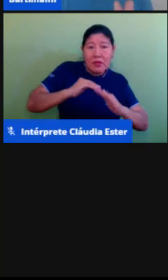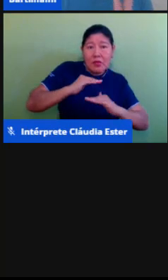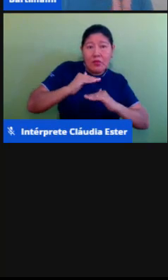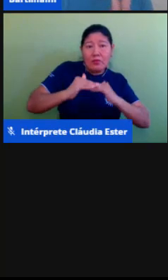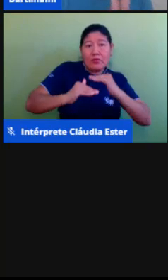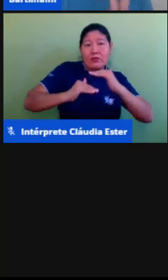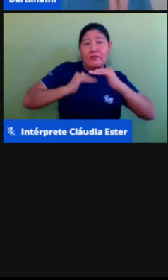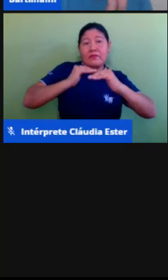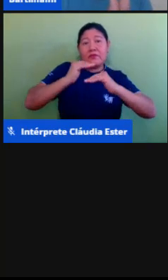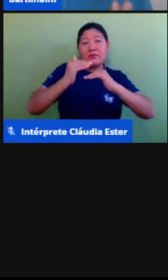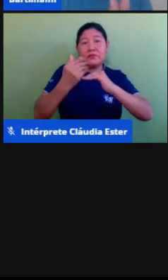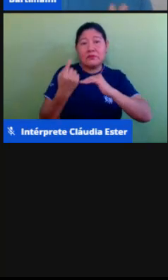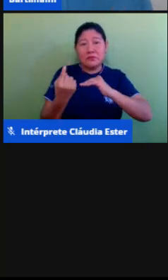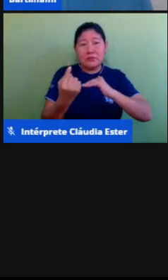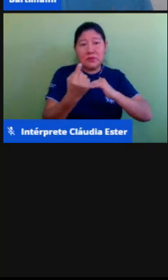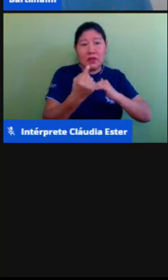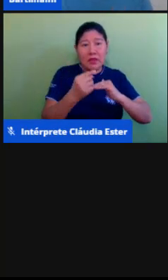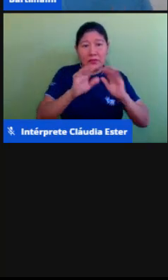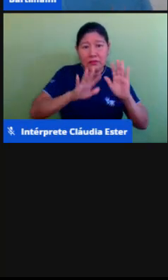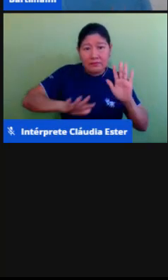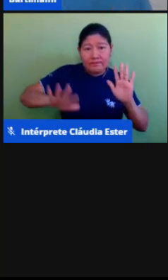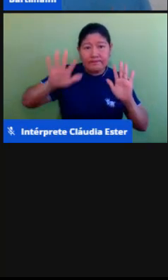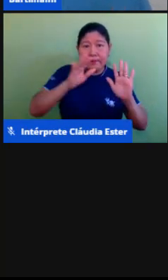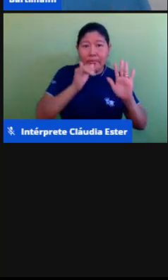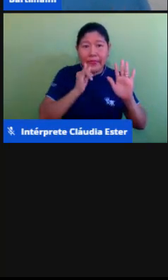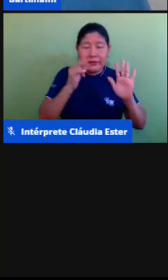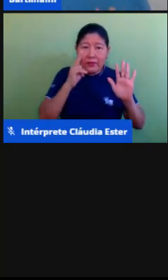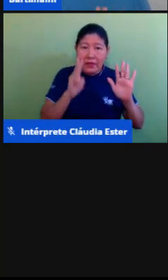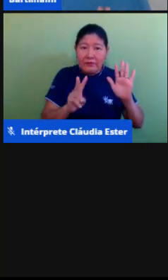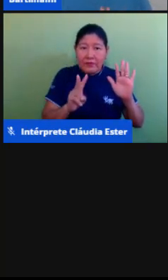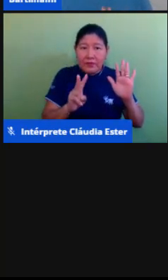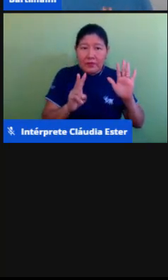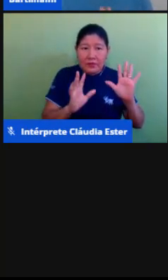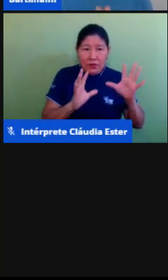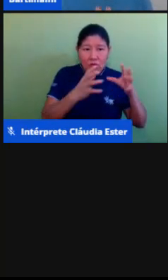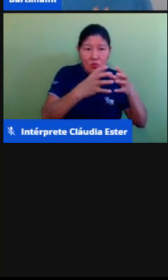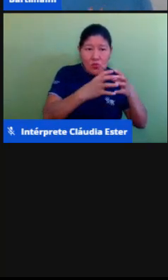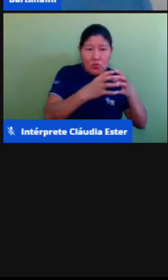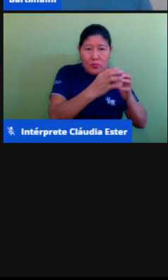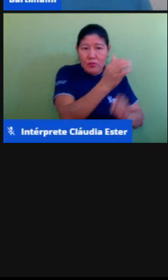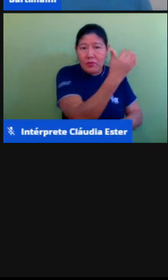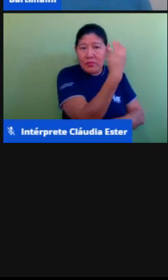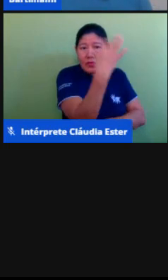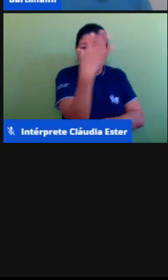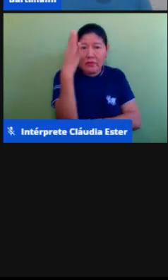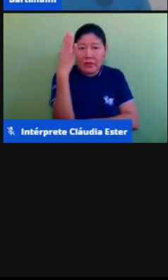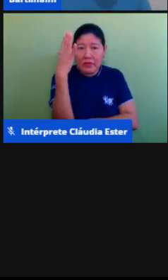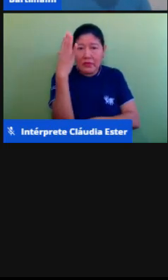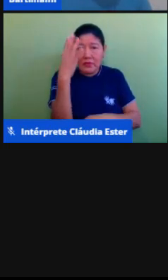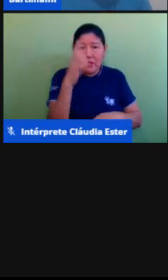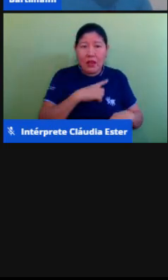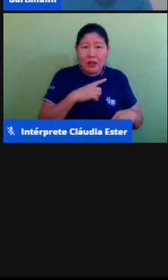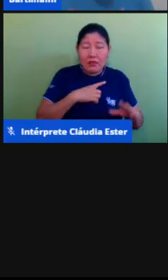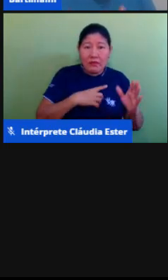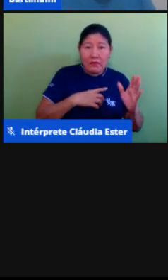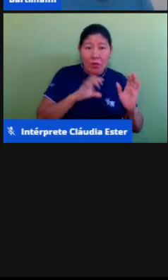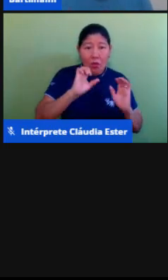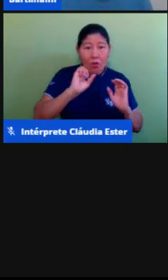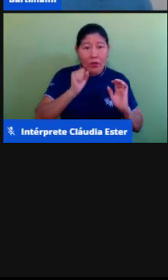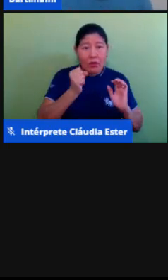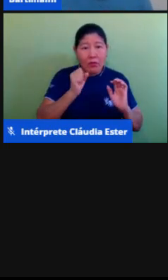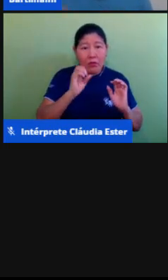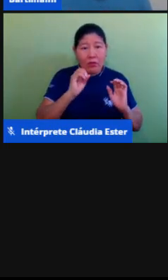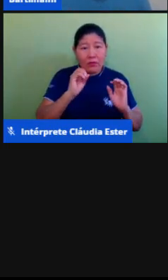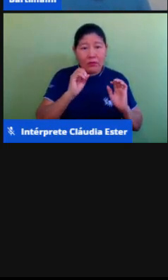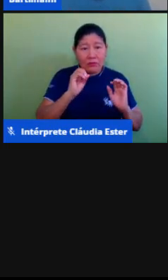vai analisar que a classe floresta, ela passava de 88 mil hectares em 1985. E